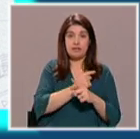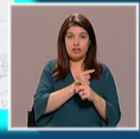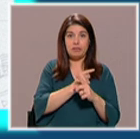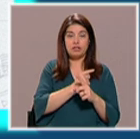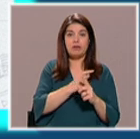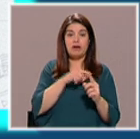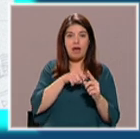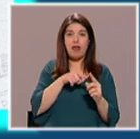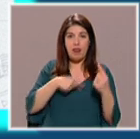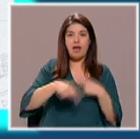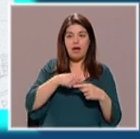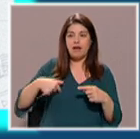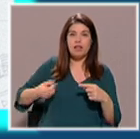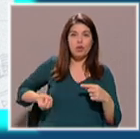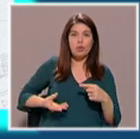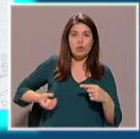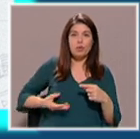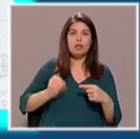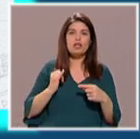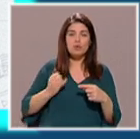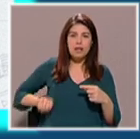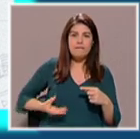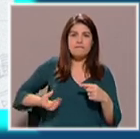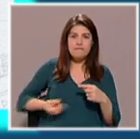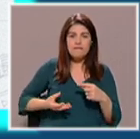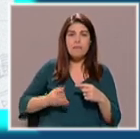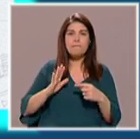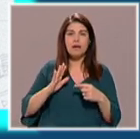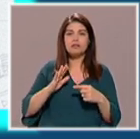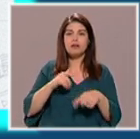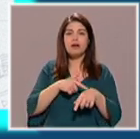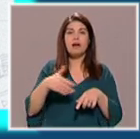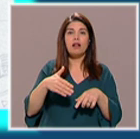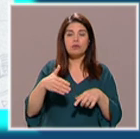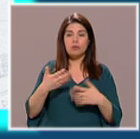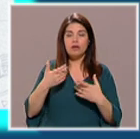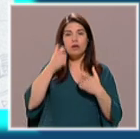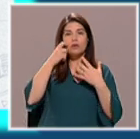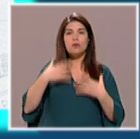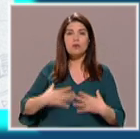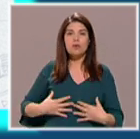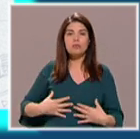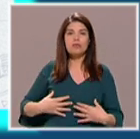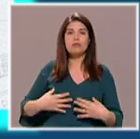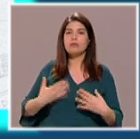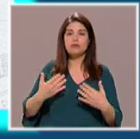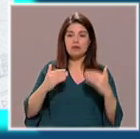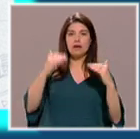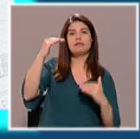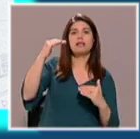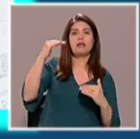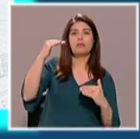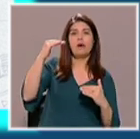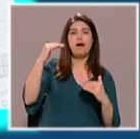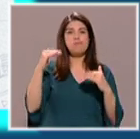mais insulina. Só que chega a um determinado momento em que o organismo já não consegue compensar este